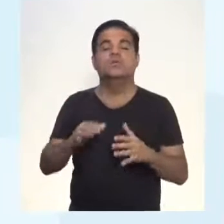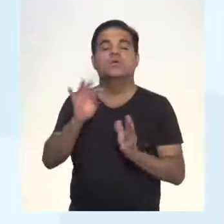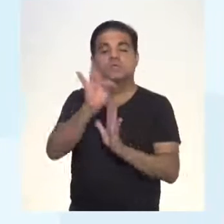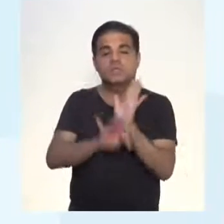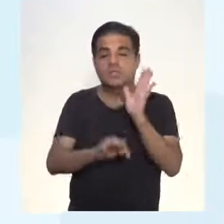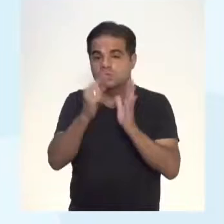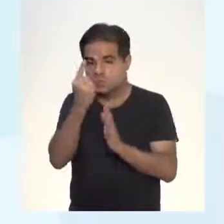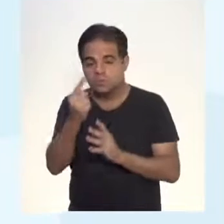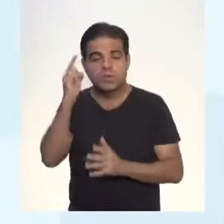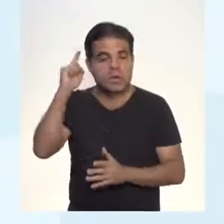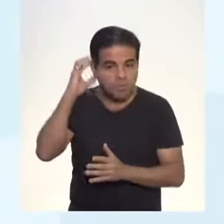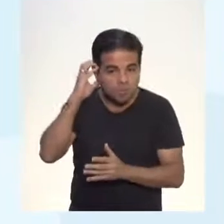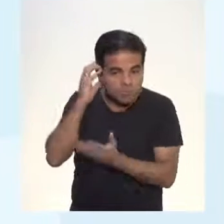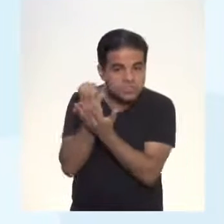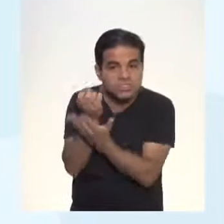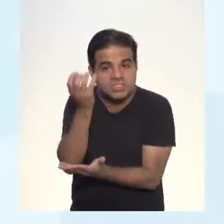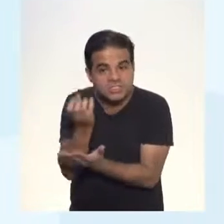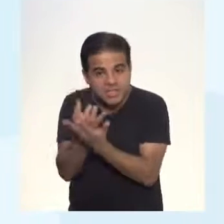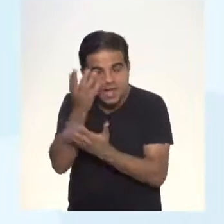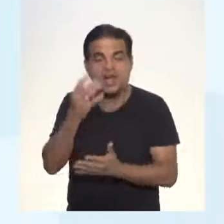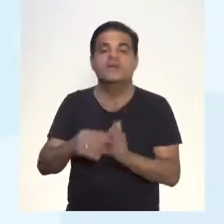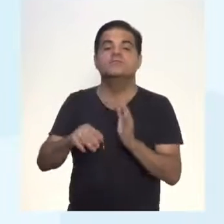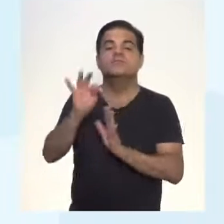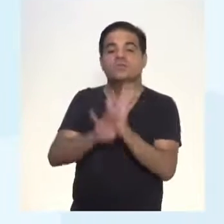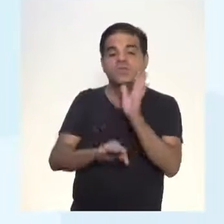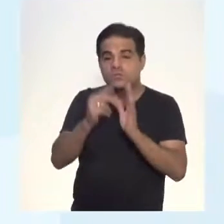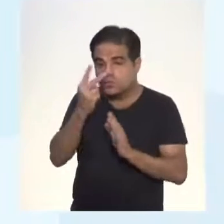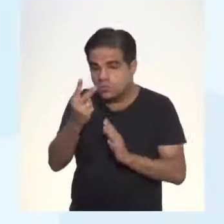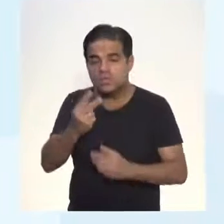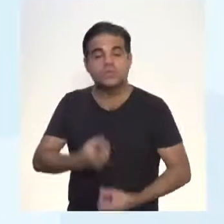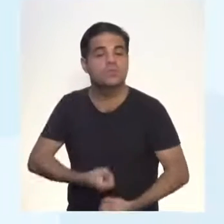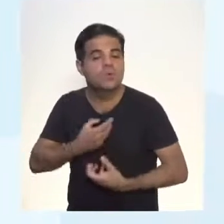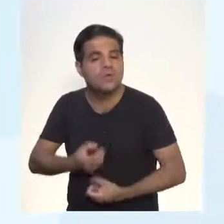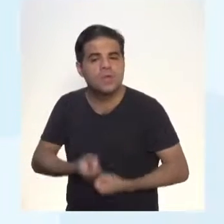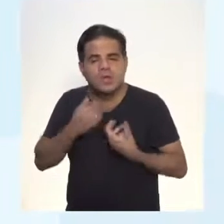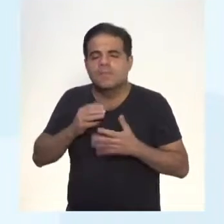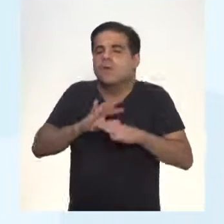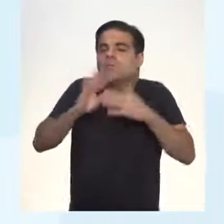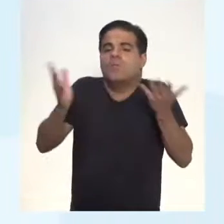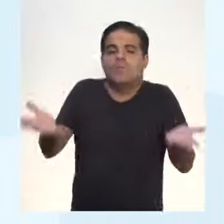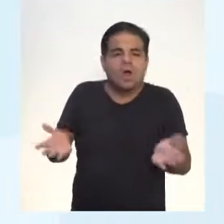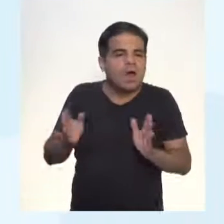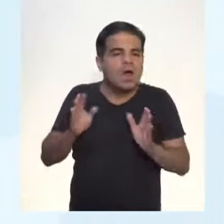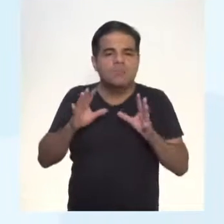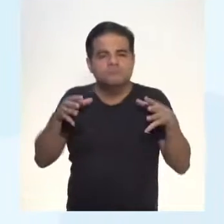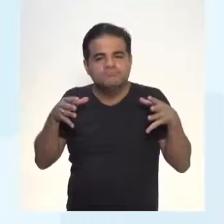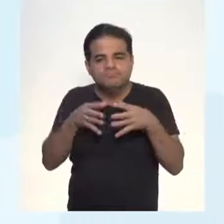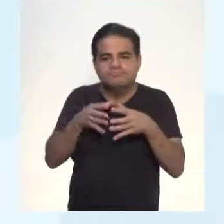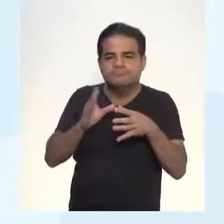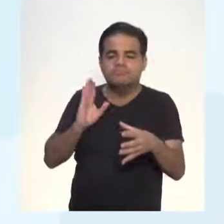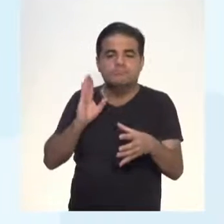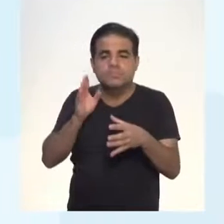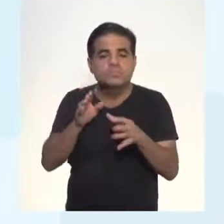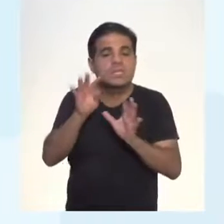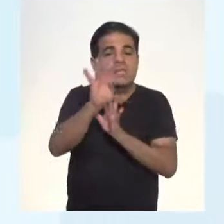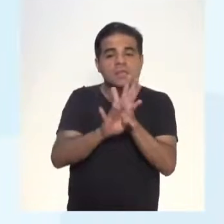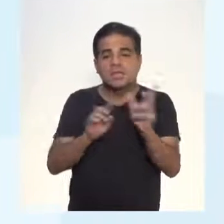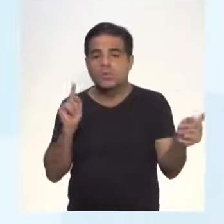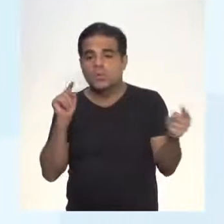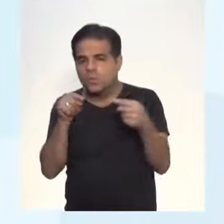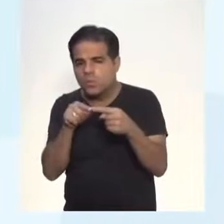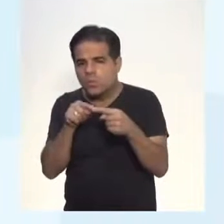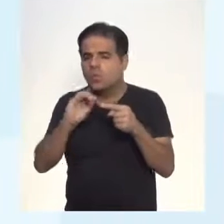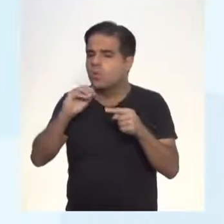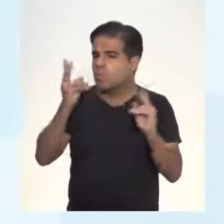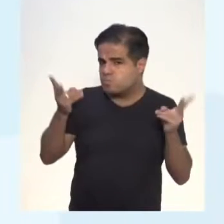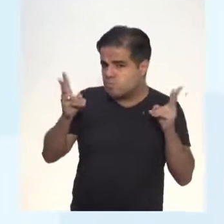podcast que nós ouvimos e o texto 2, o poema. Quais são os públicos para cada tipo de texto? Ou é o mesmo público